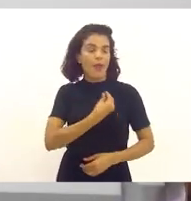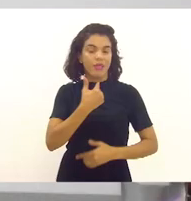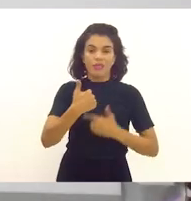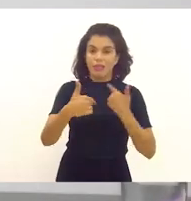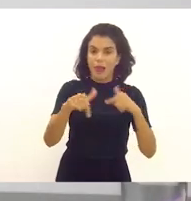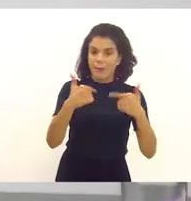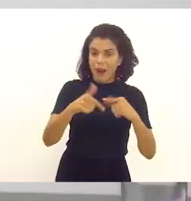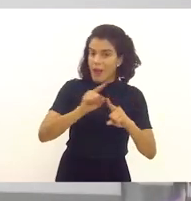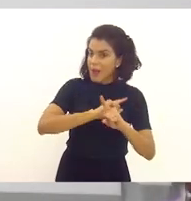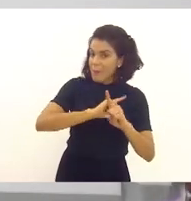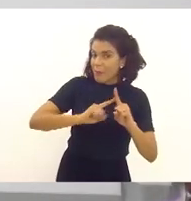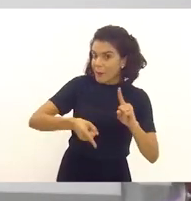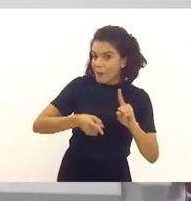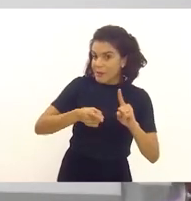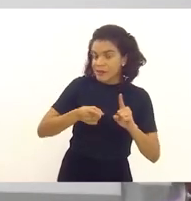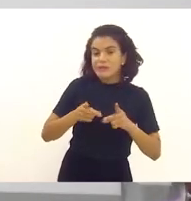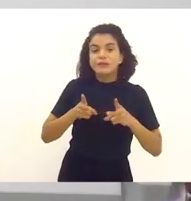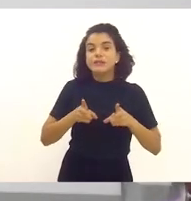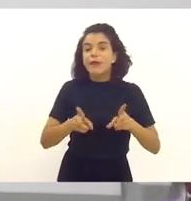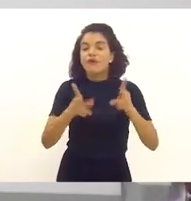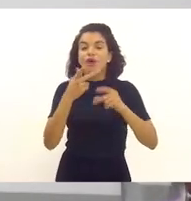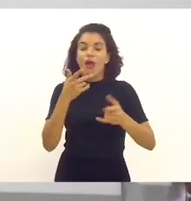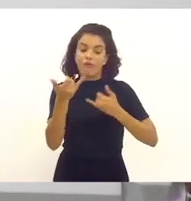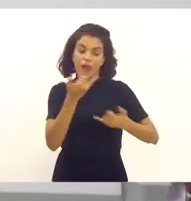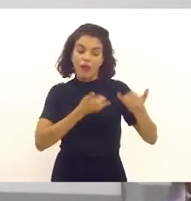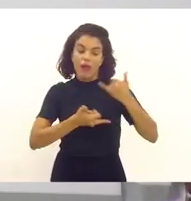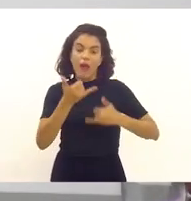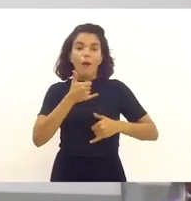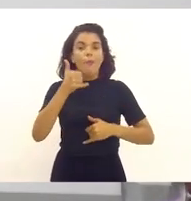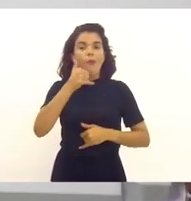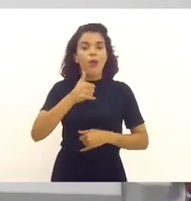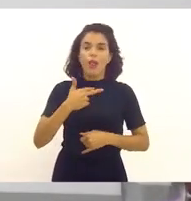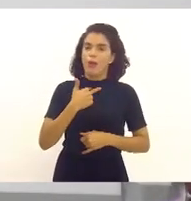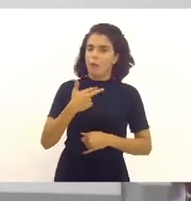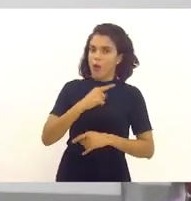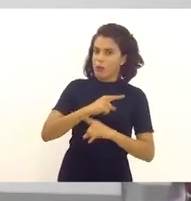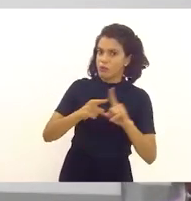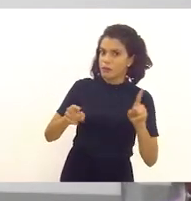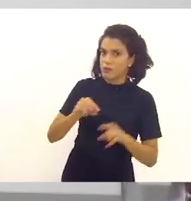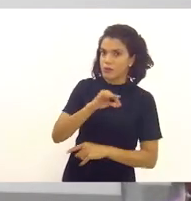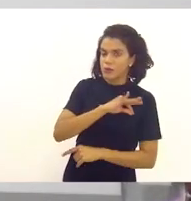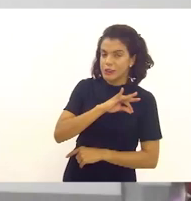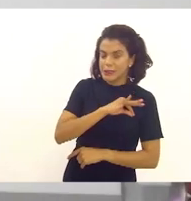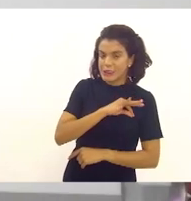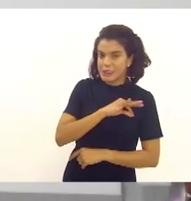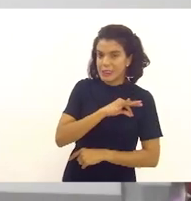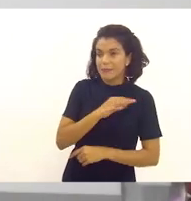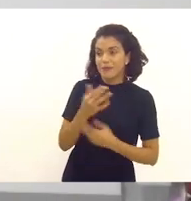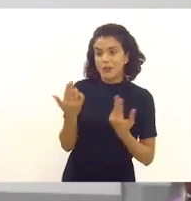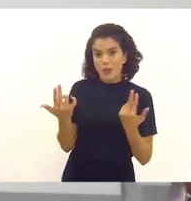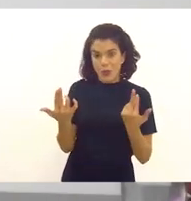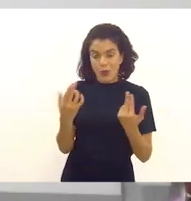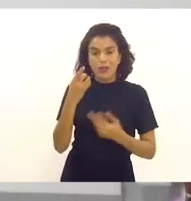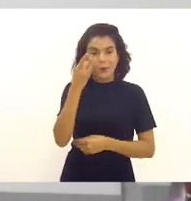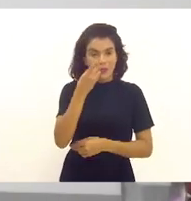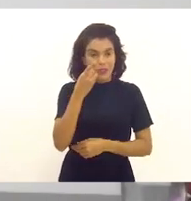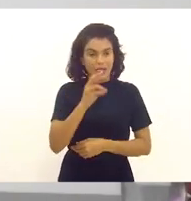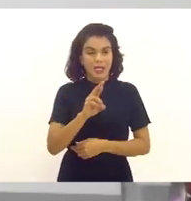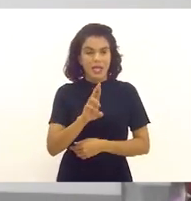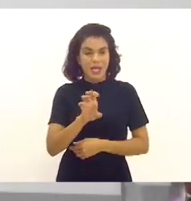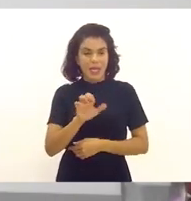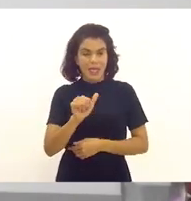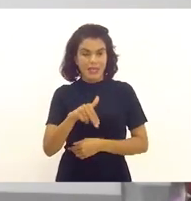em que sempre eram falados que mulheres não poderiam ser policiais da mesma forma a deputada Renata também sabe